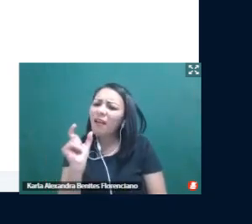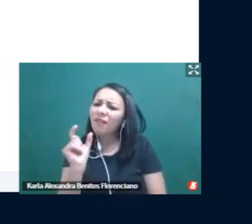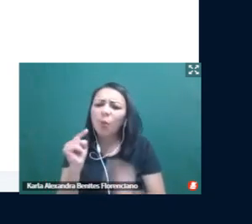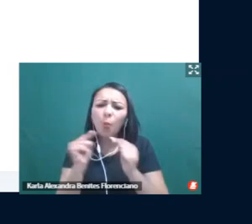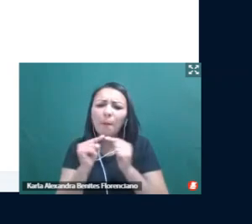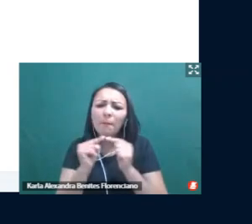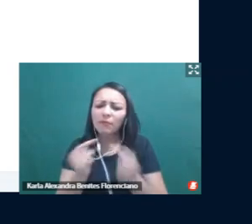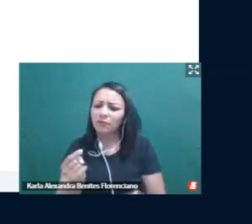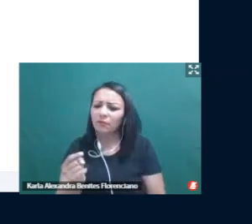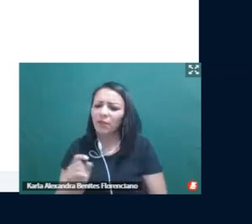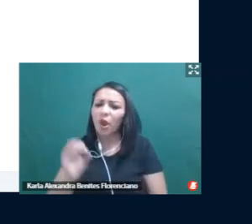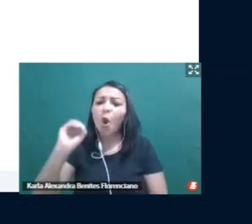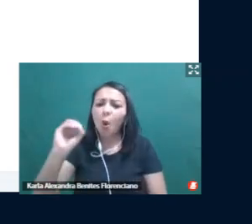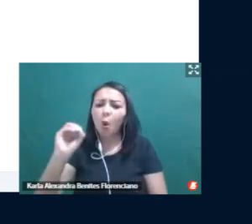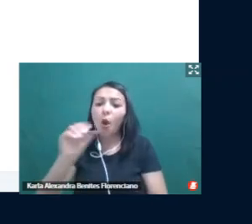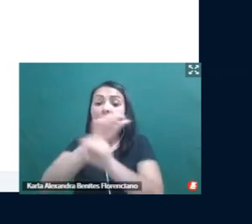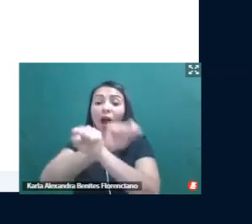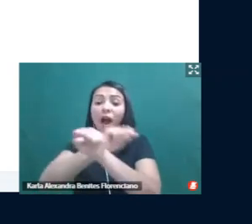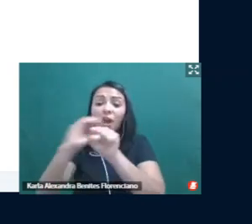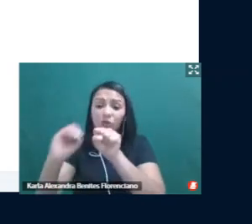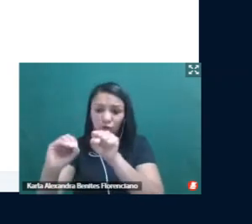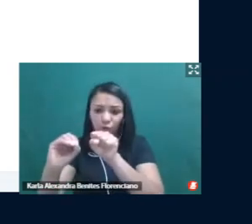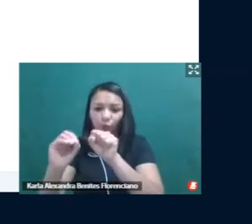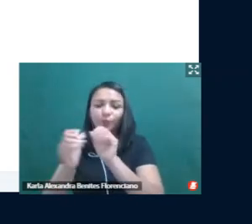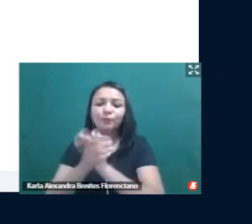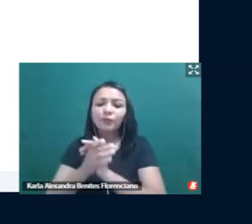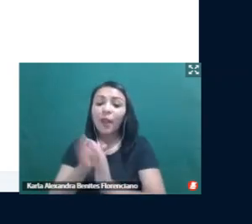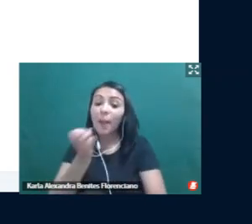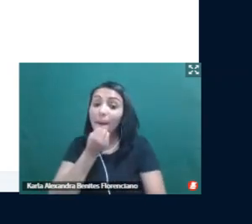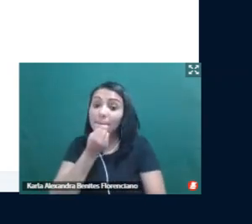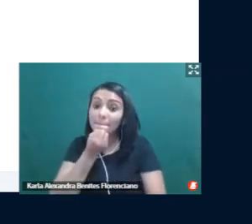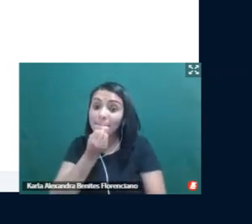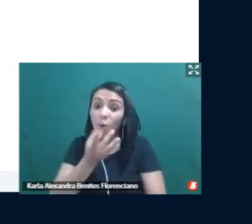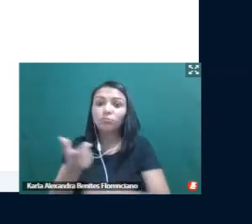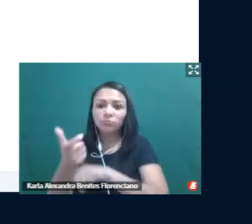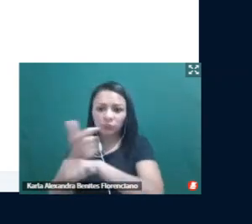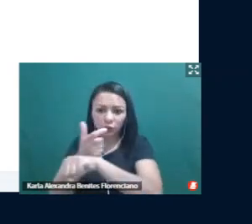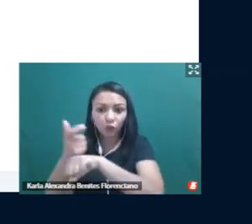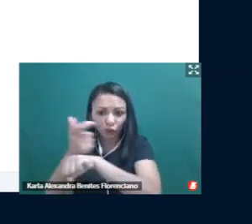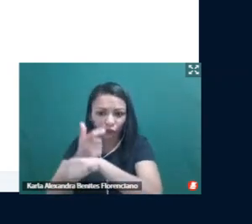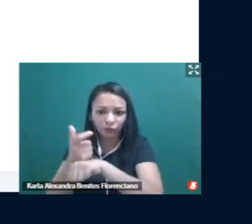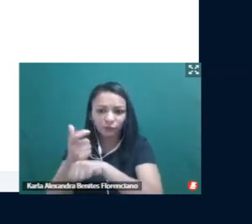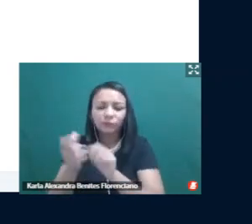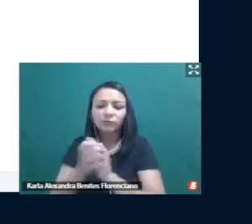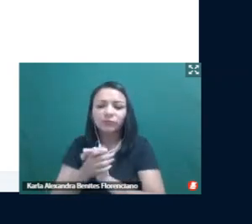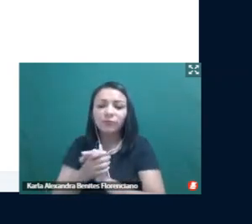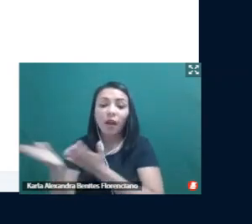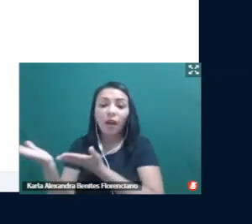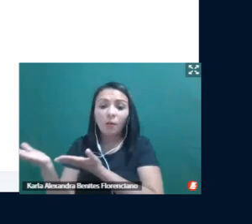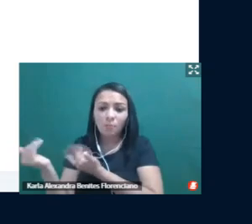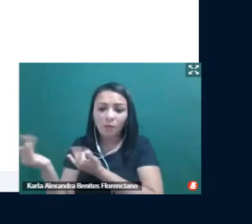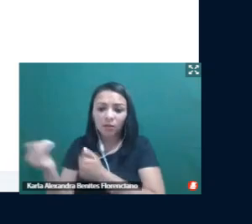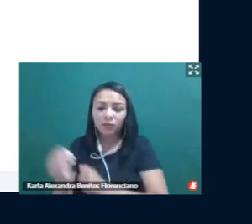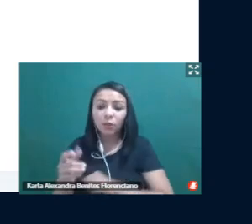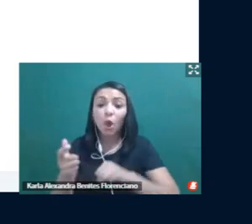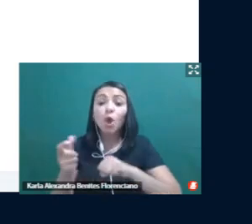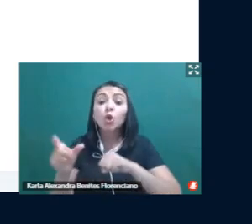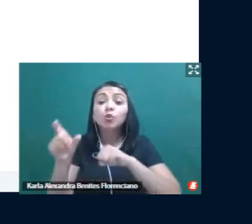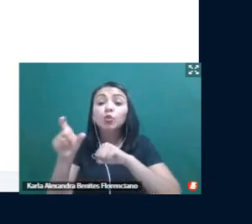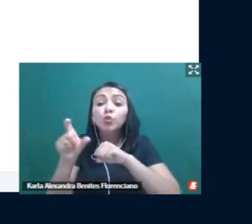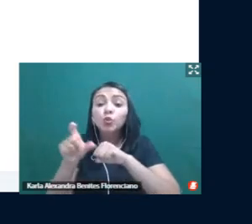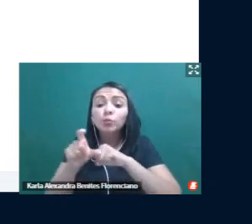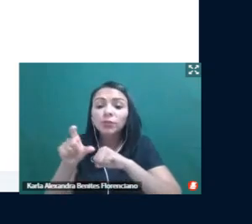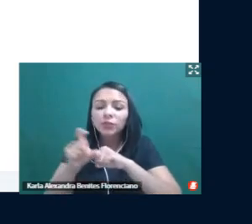O é artigo. Bom, adjetivo. Rapaz,